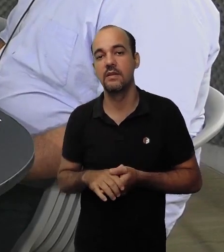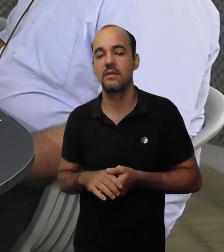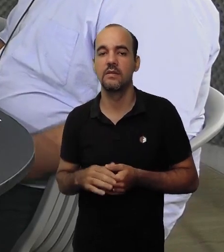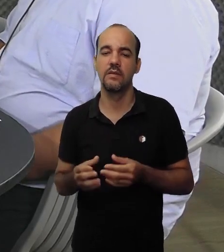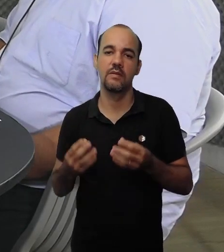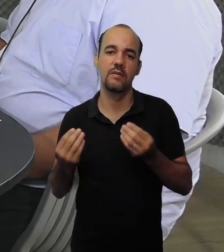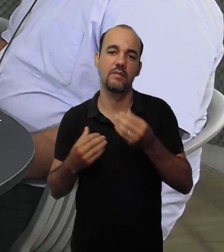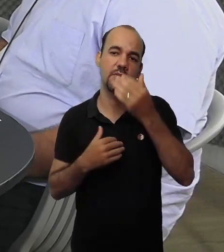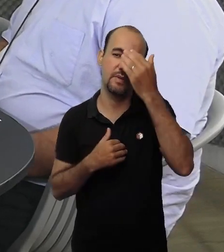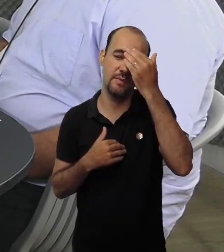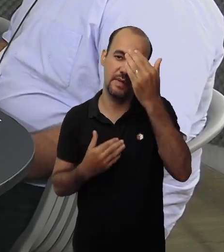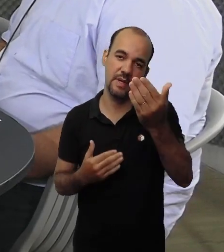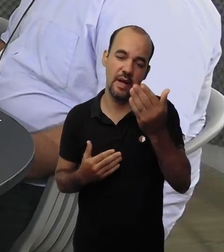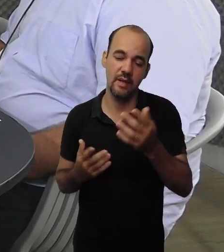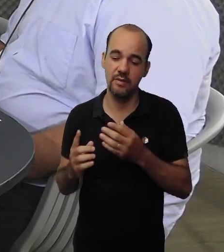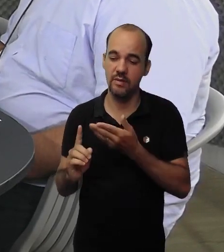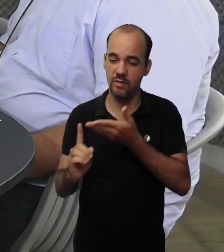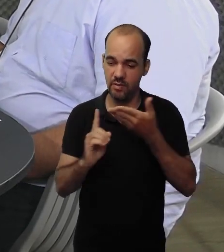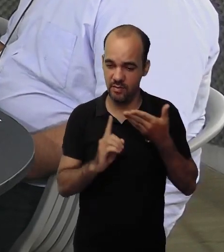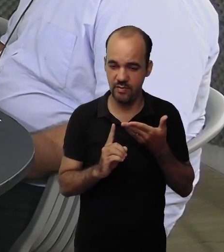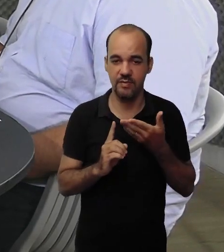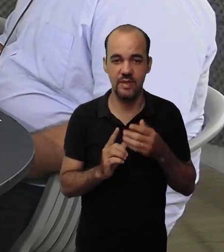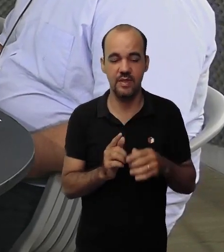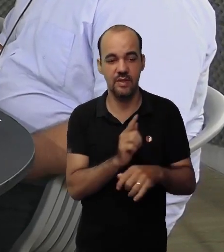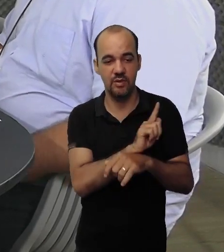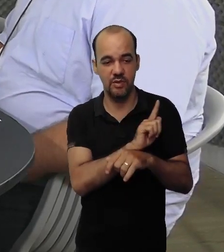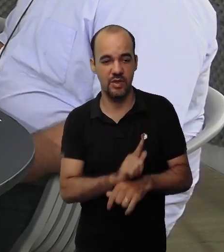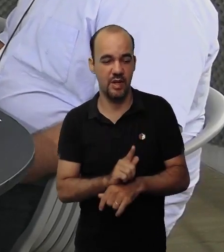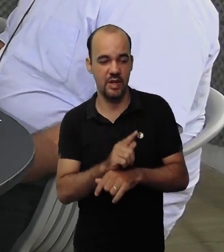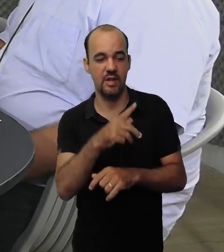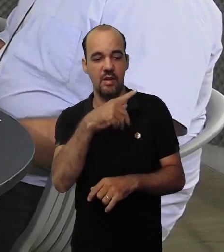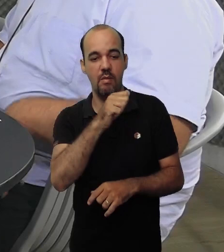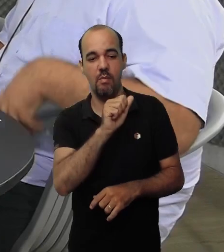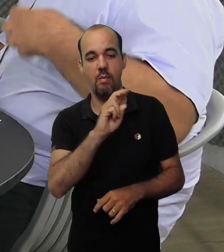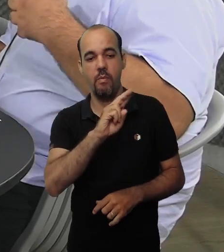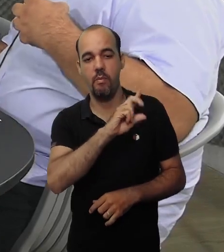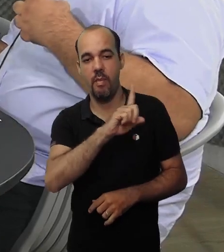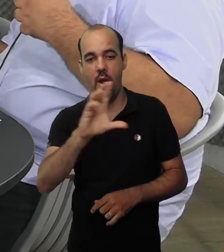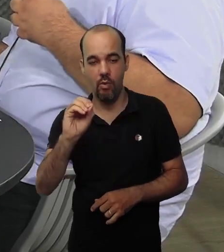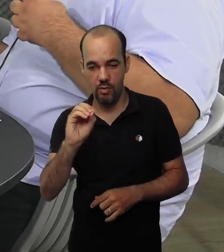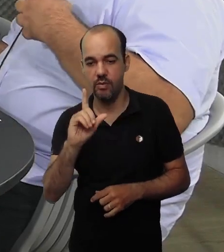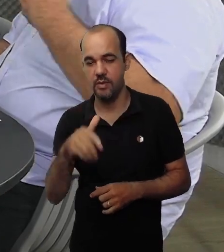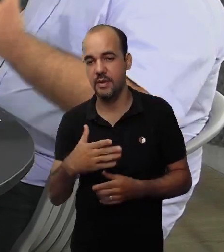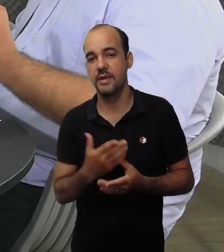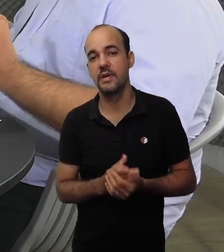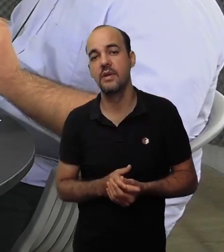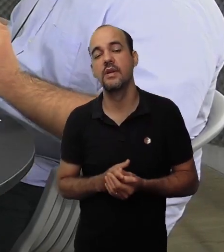agradecer ao convite em nome do nosso gerente, professor Paulo. E